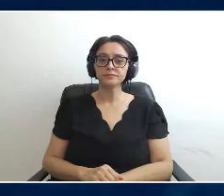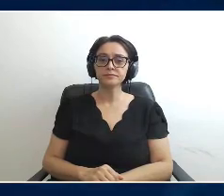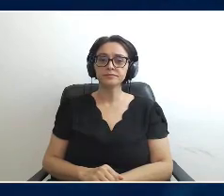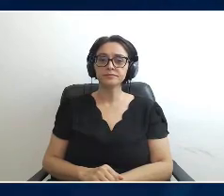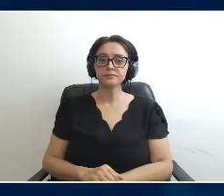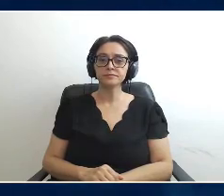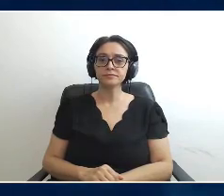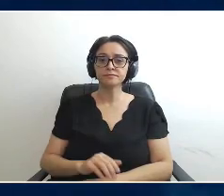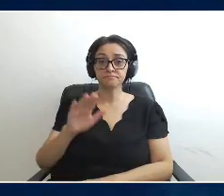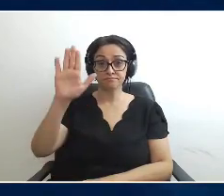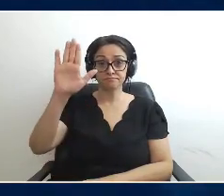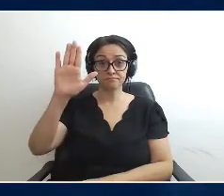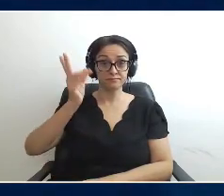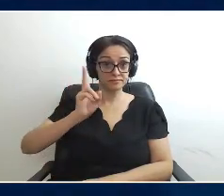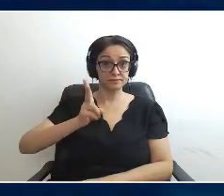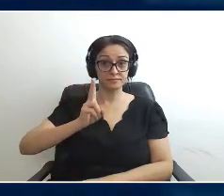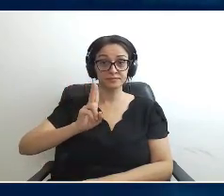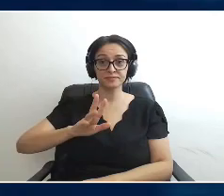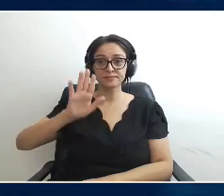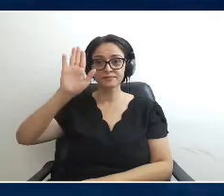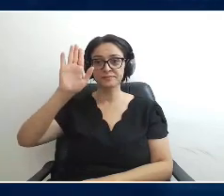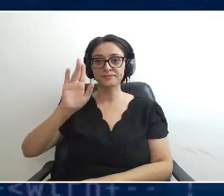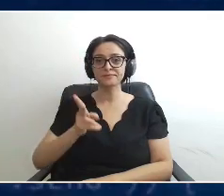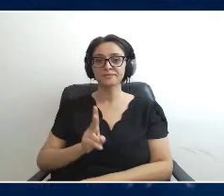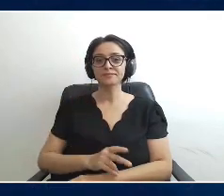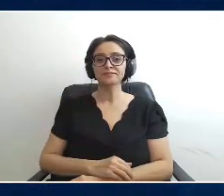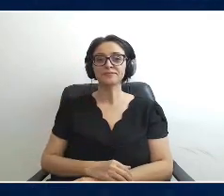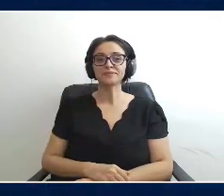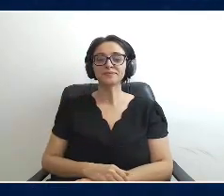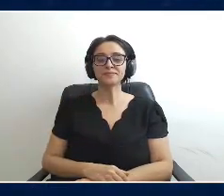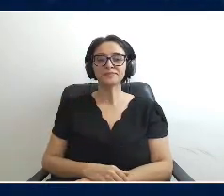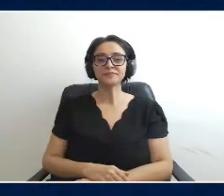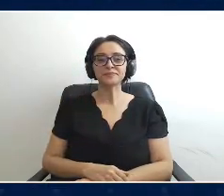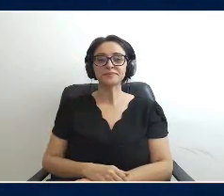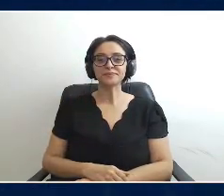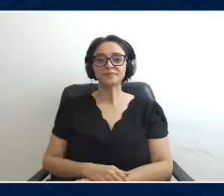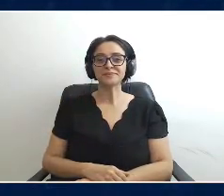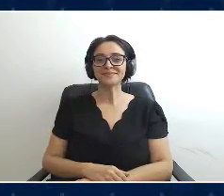Levanta, deixa a mão levantada. Só ver que você... É isso. Obrigado.